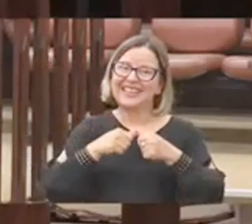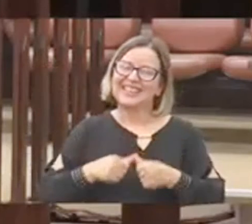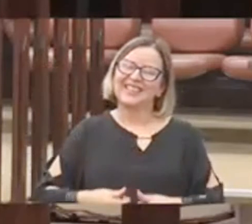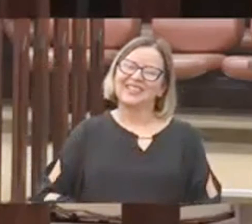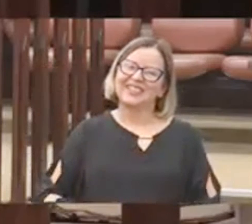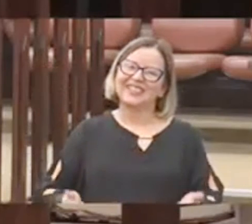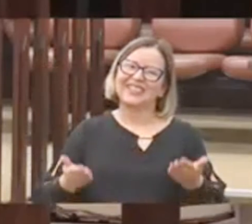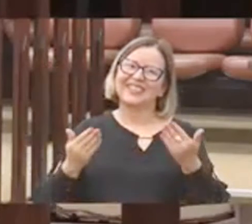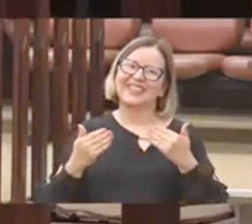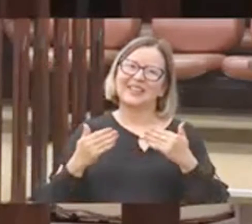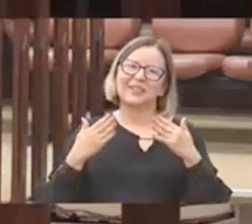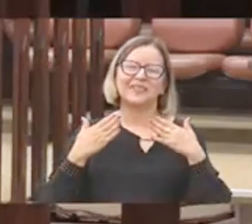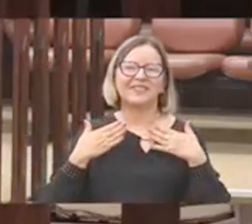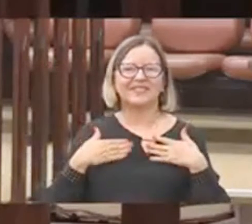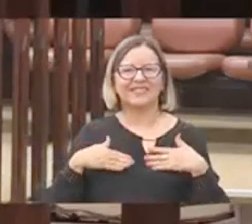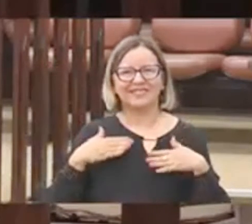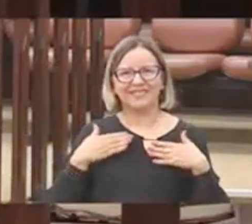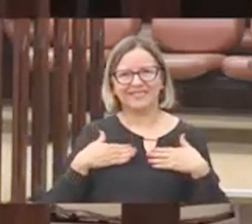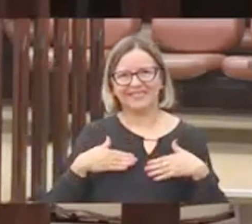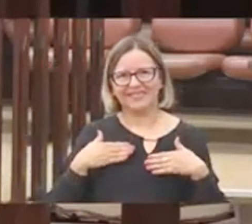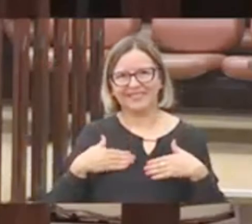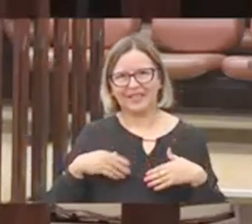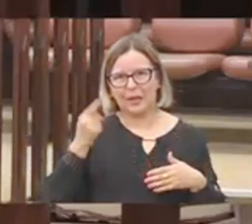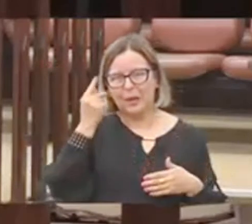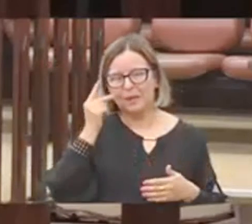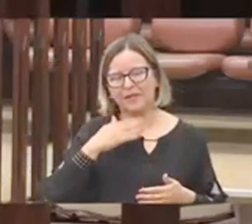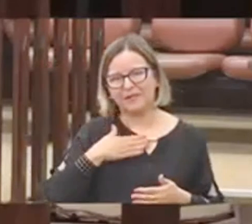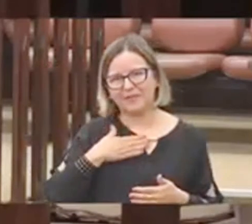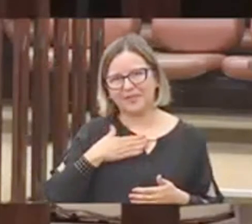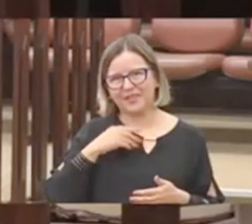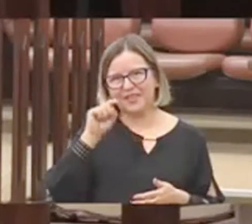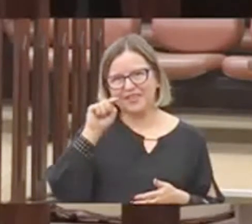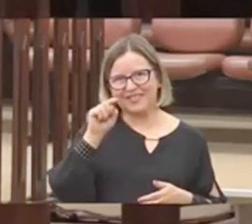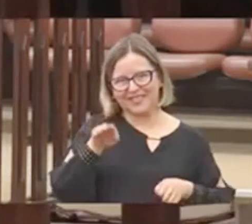quê? Descanso para mim e para você.